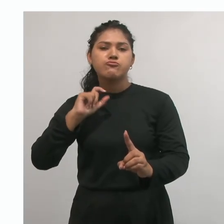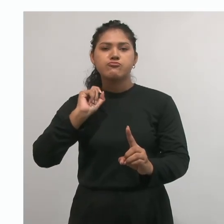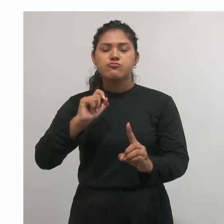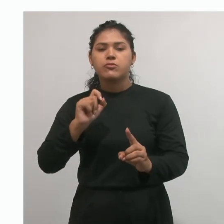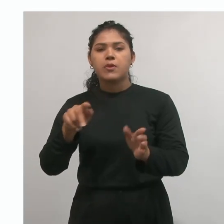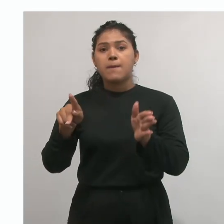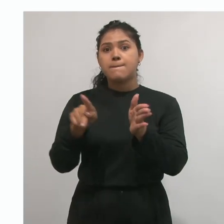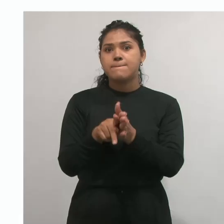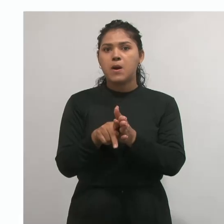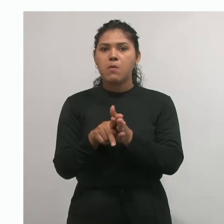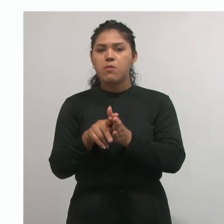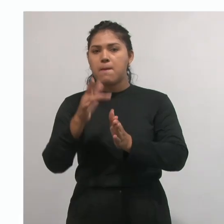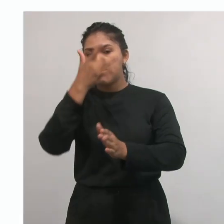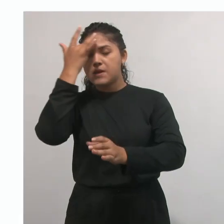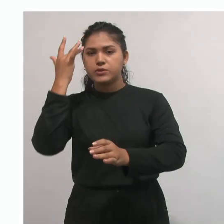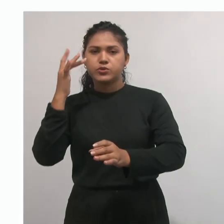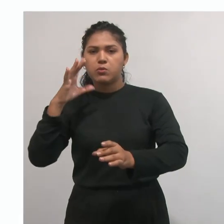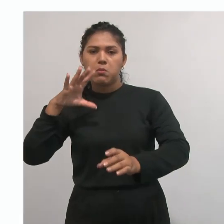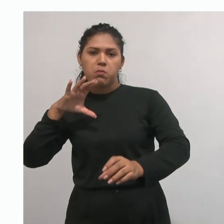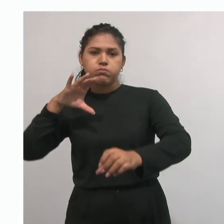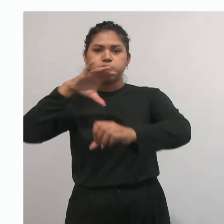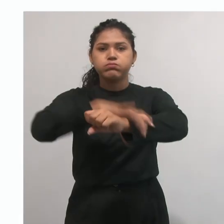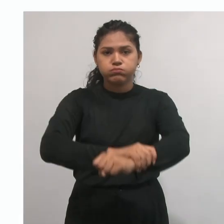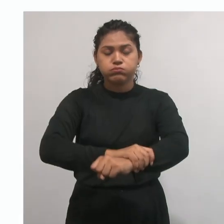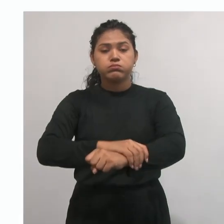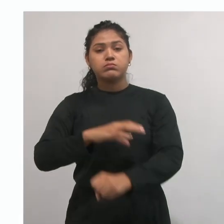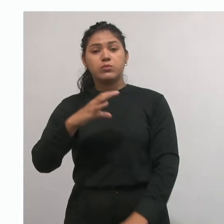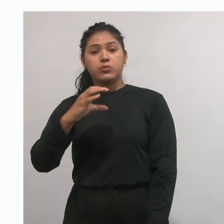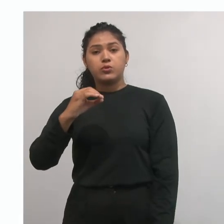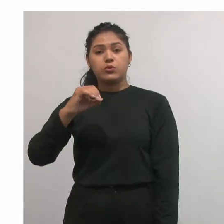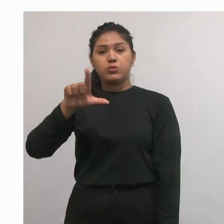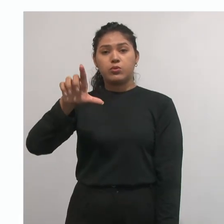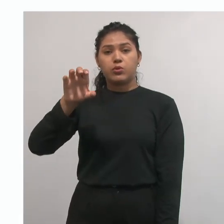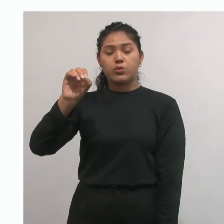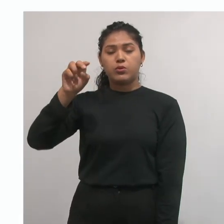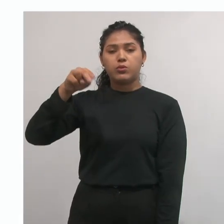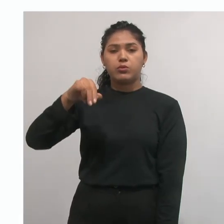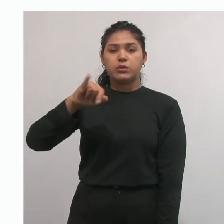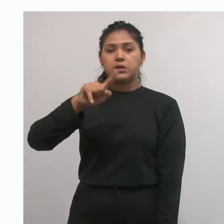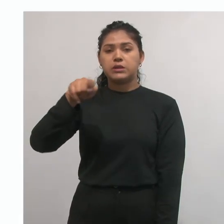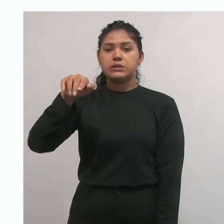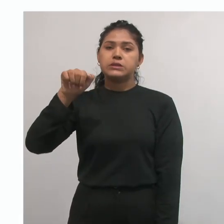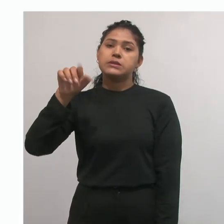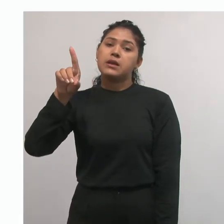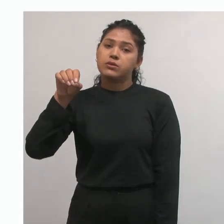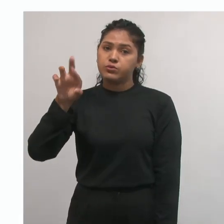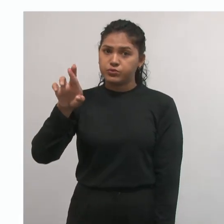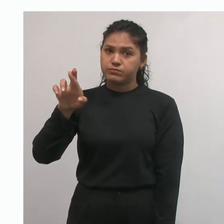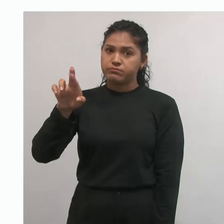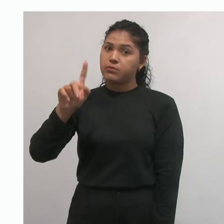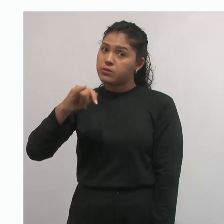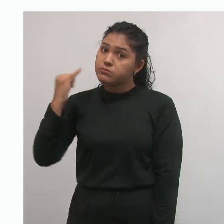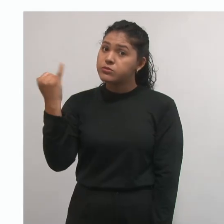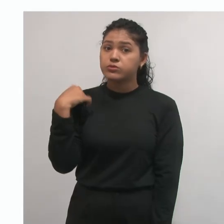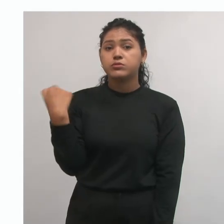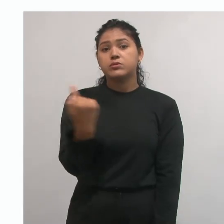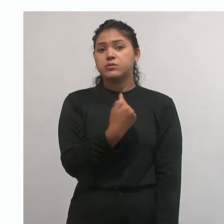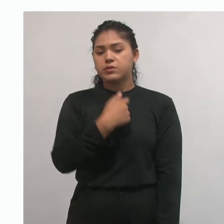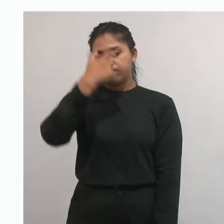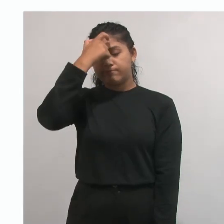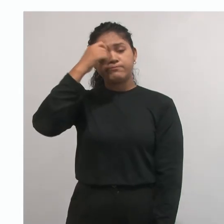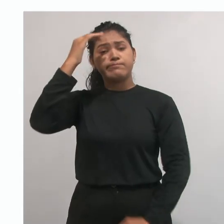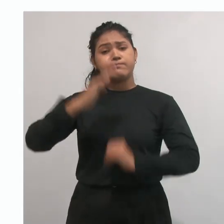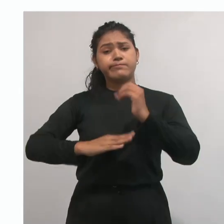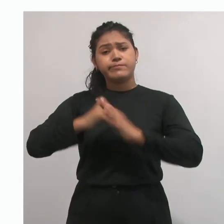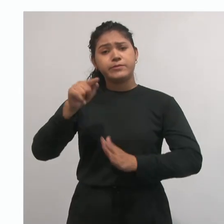do processo colonizador. Então, é importantíssimo que nós, enquanto pesquisadores e